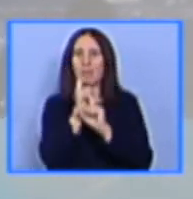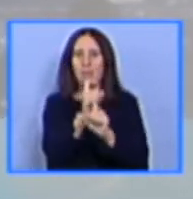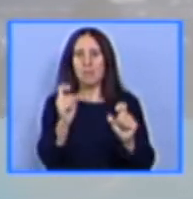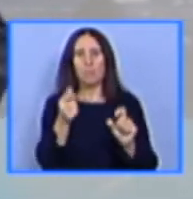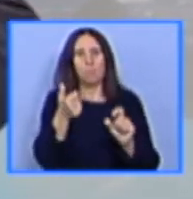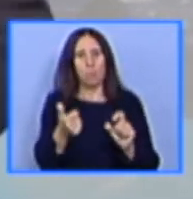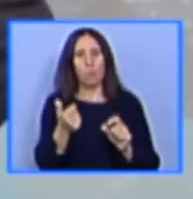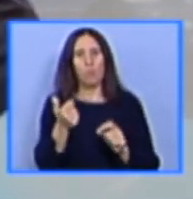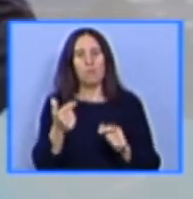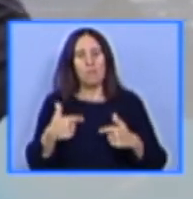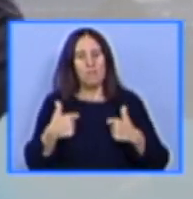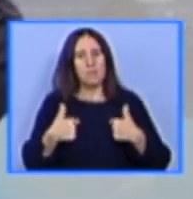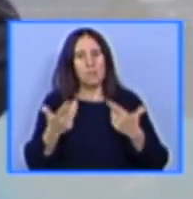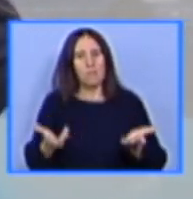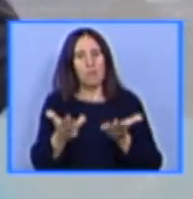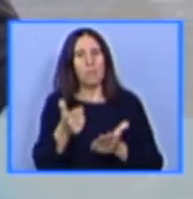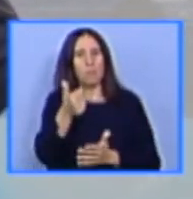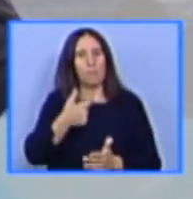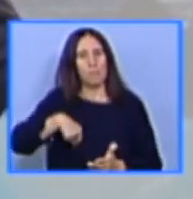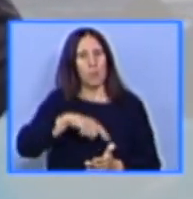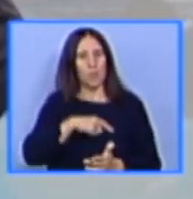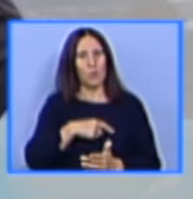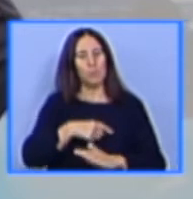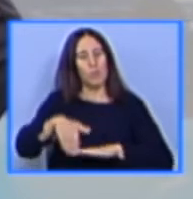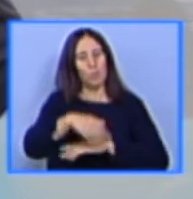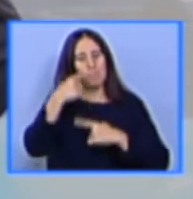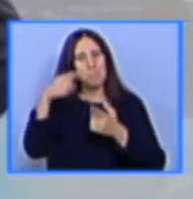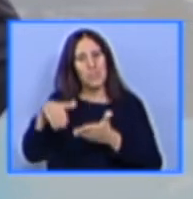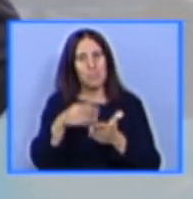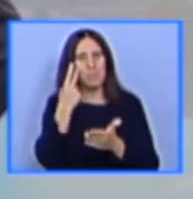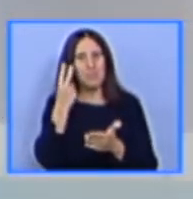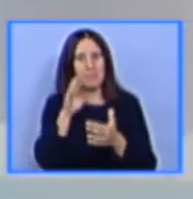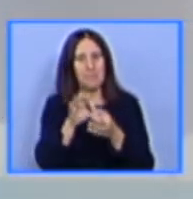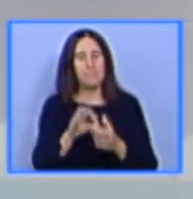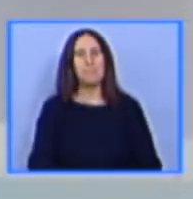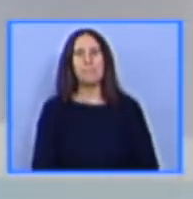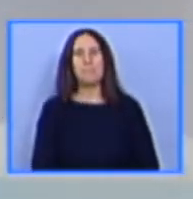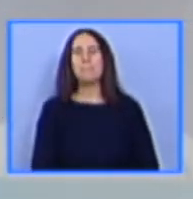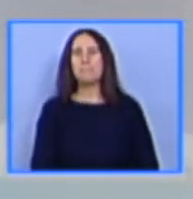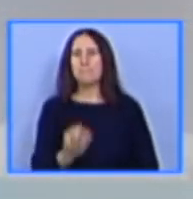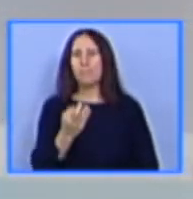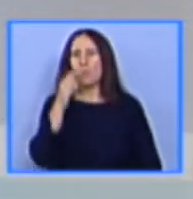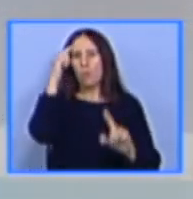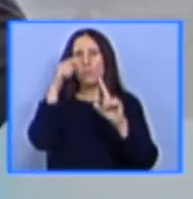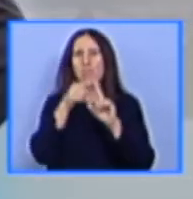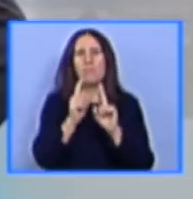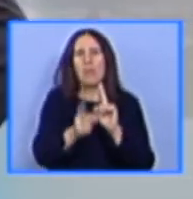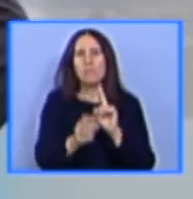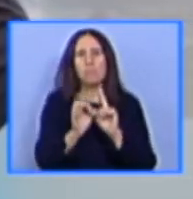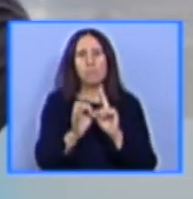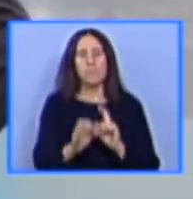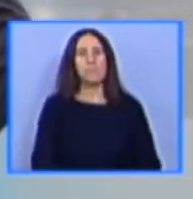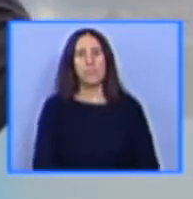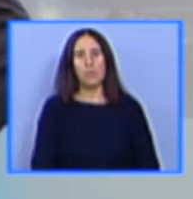e até um bom incentivo para nós para descermos à rua nesta caminhada pela vida. Que tem, então, que objetivos, essencialmente? Tem 3 grandes objetivos. O